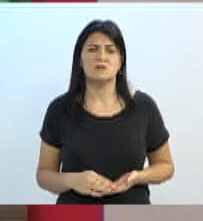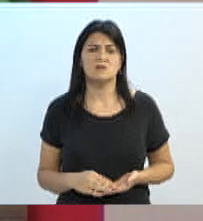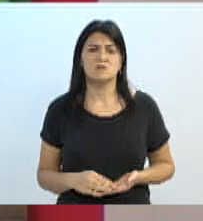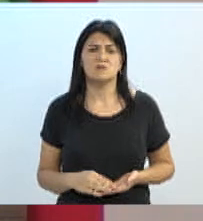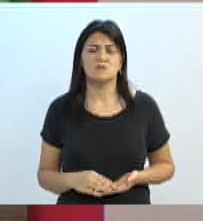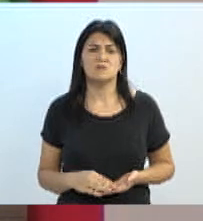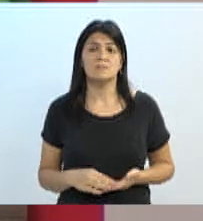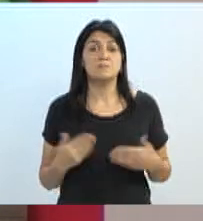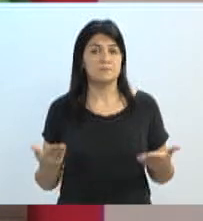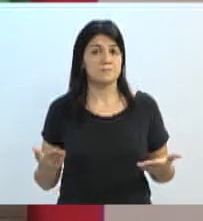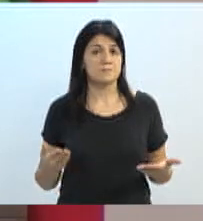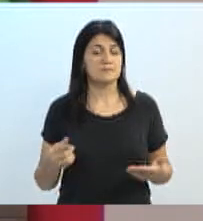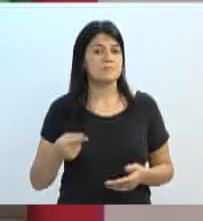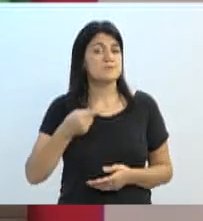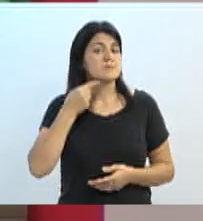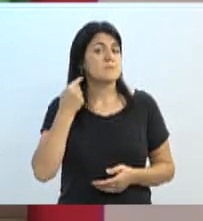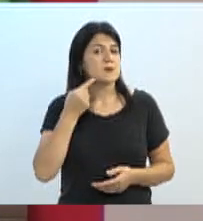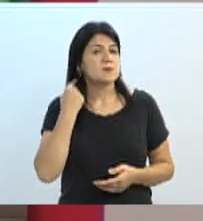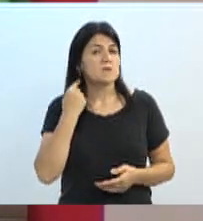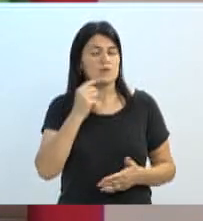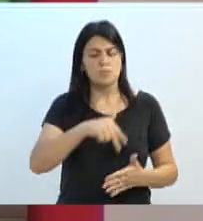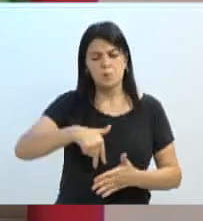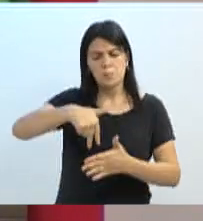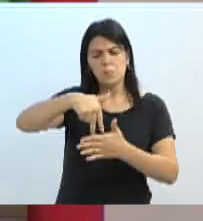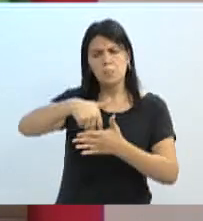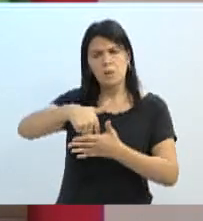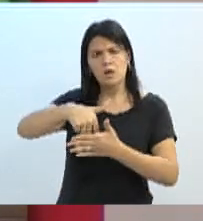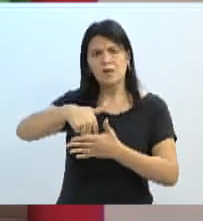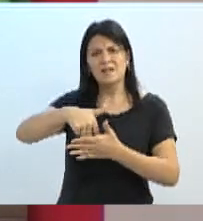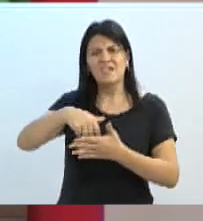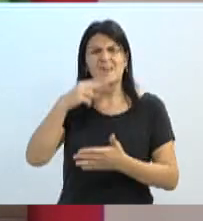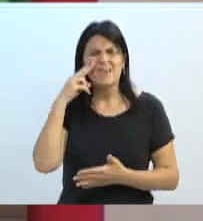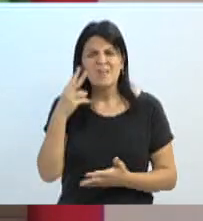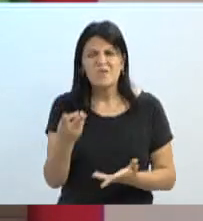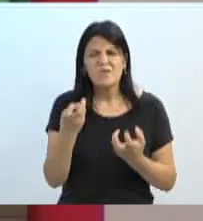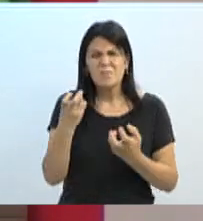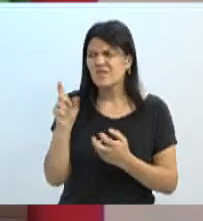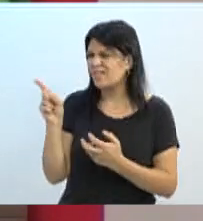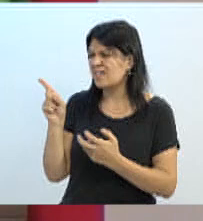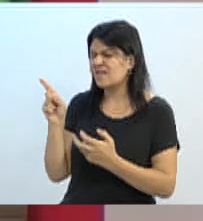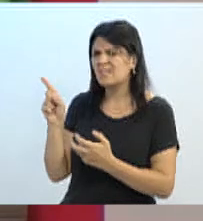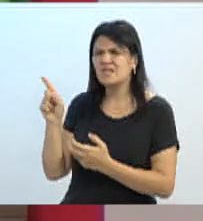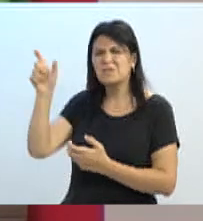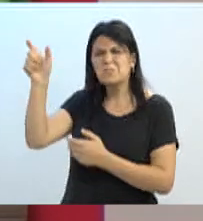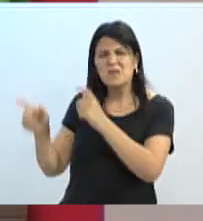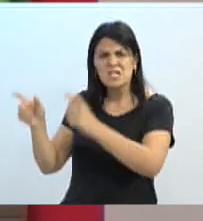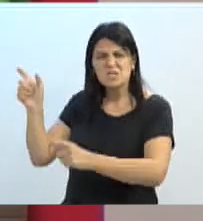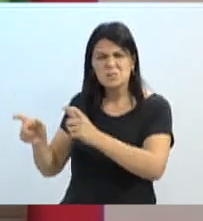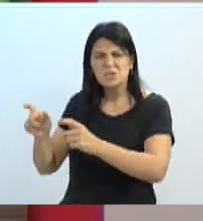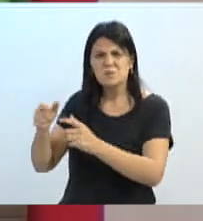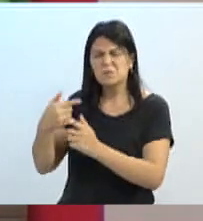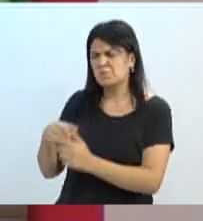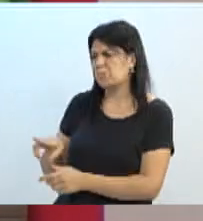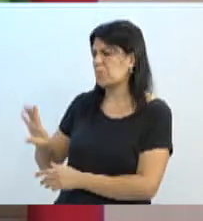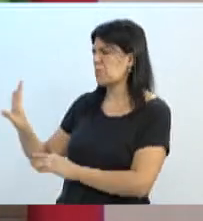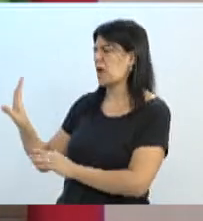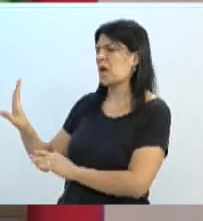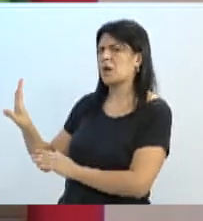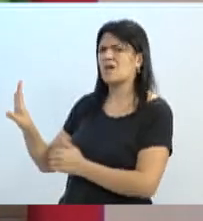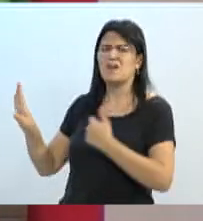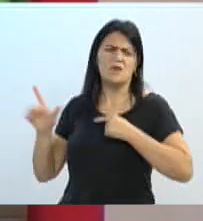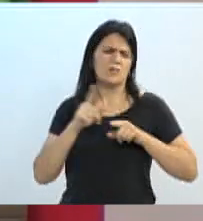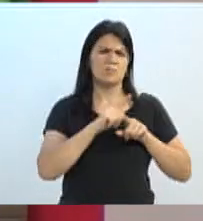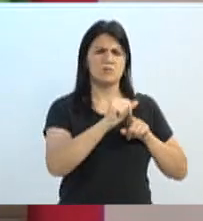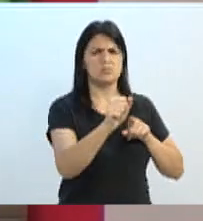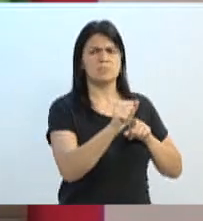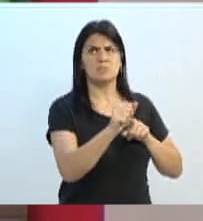quando o colega Marcelo Lanzarin estava se pronunciando e eu vi o desrespeito com ele, eu me retirei. Foi em respeito ao